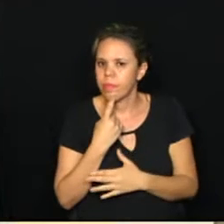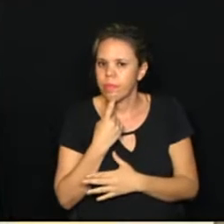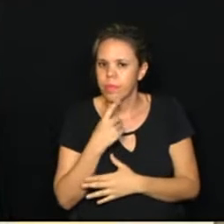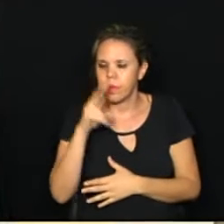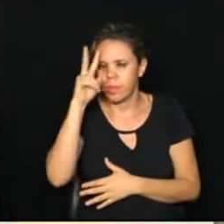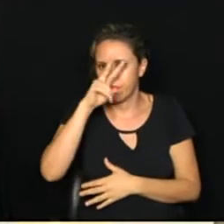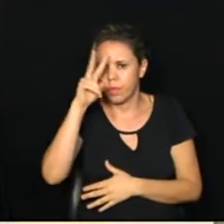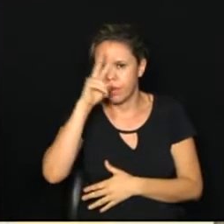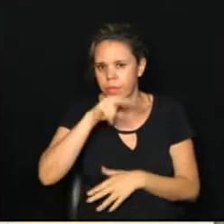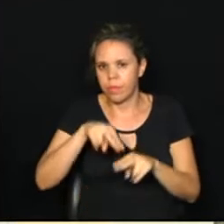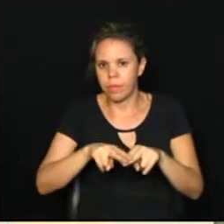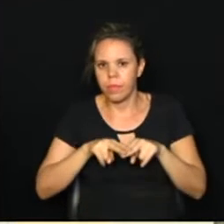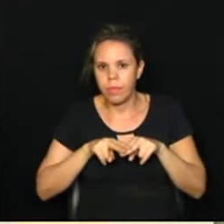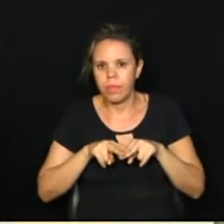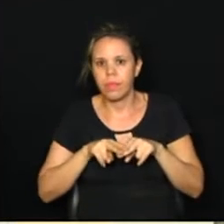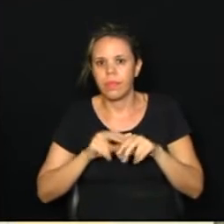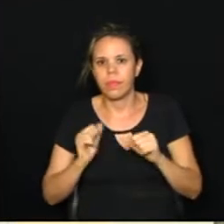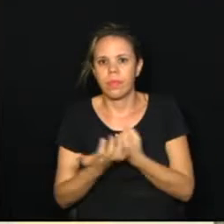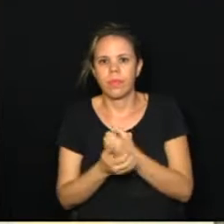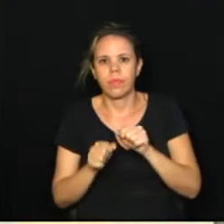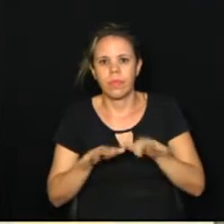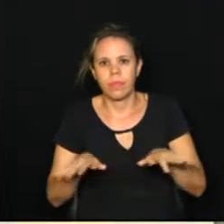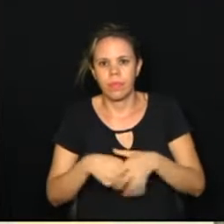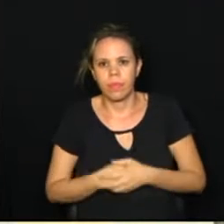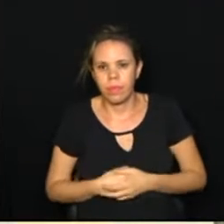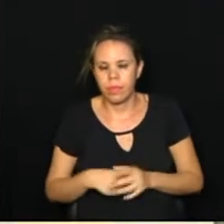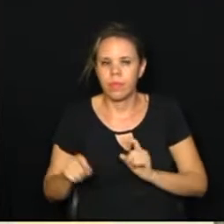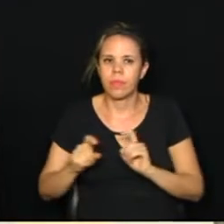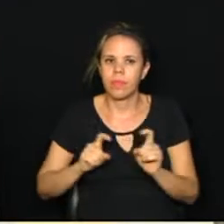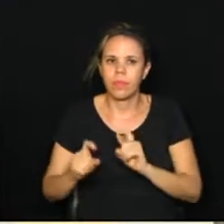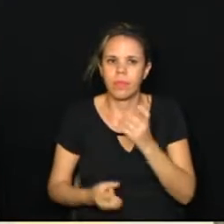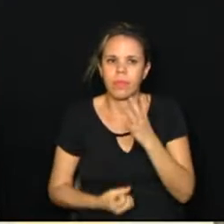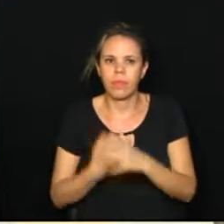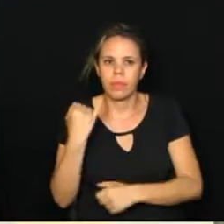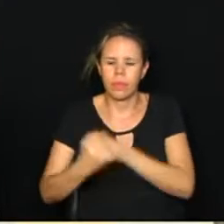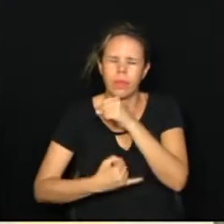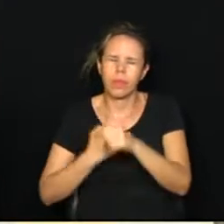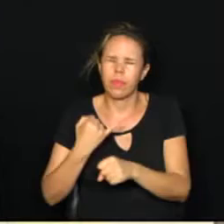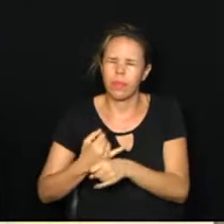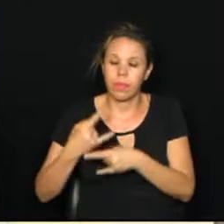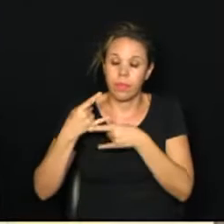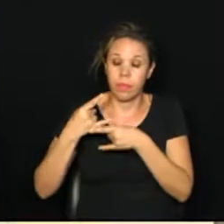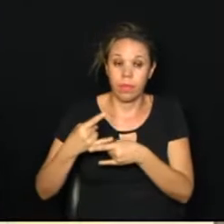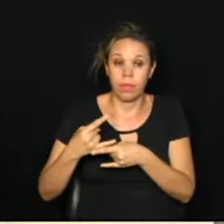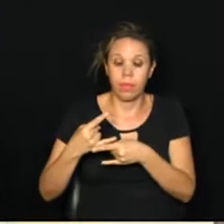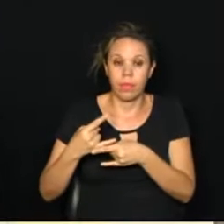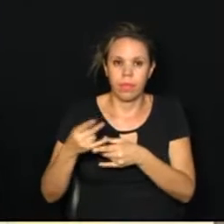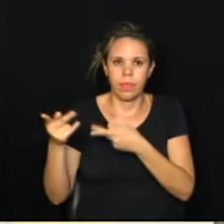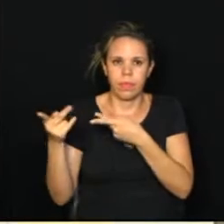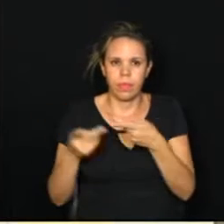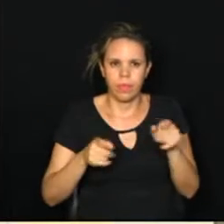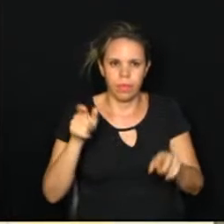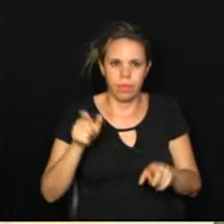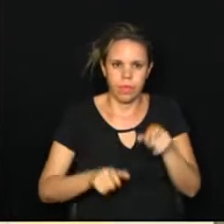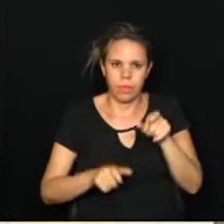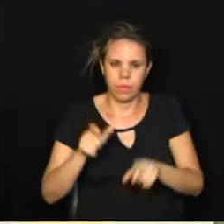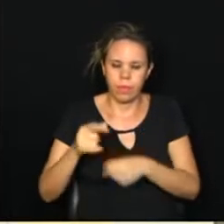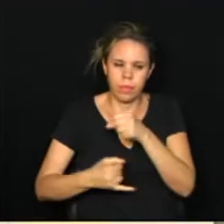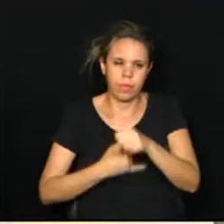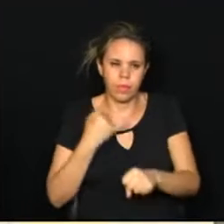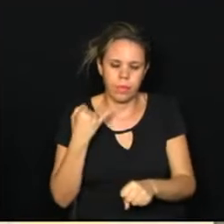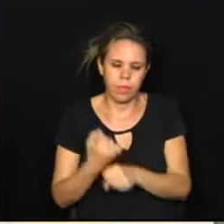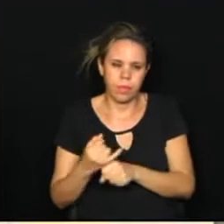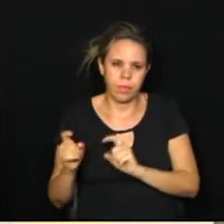que ainda por conta da pandemia de coronavírus, essa reunião ocorre de forma remota, com os convidados de forma online